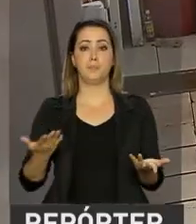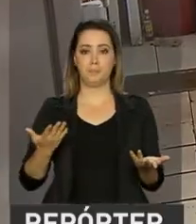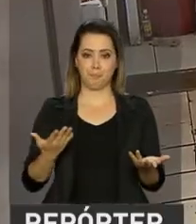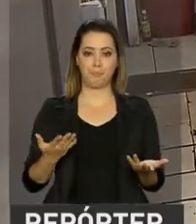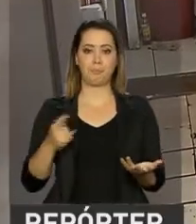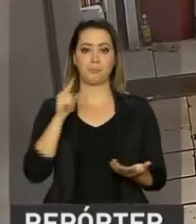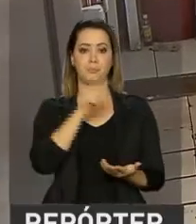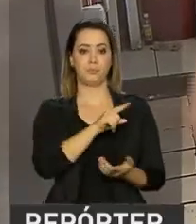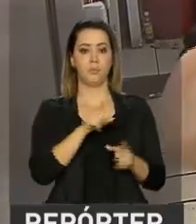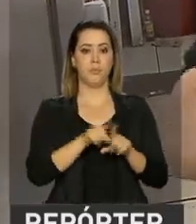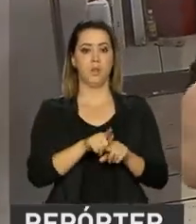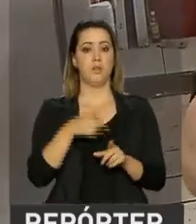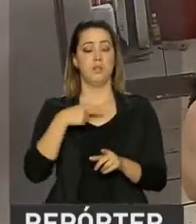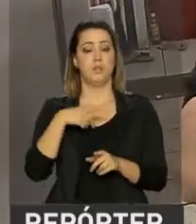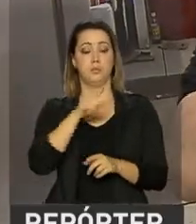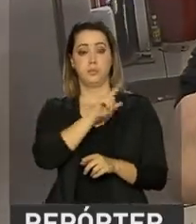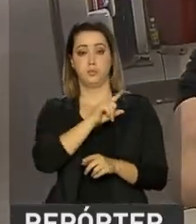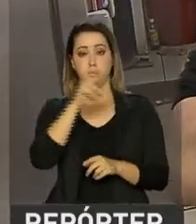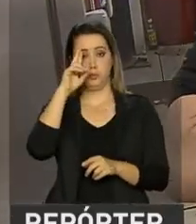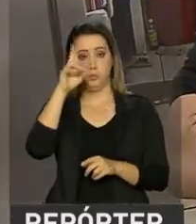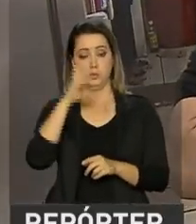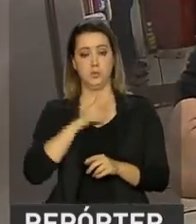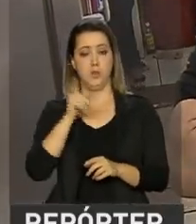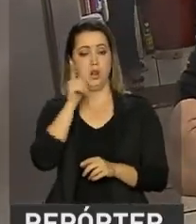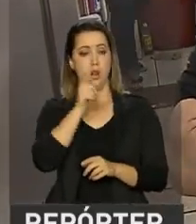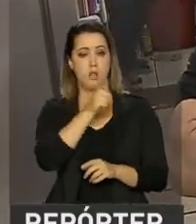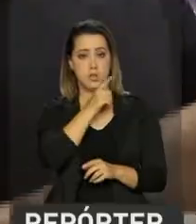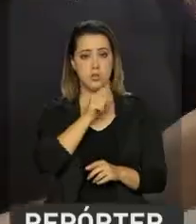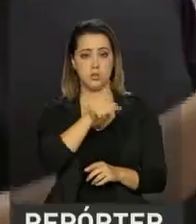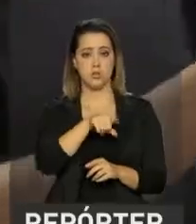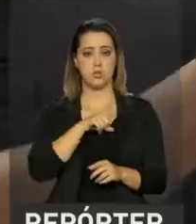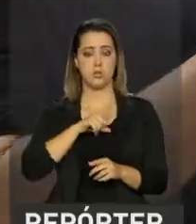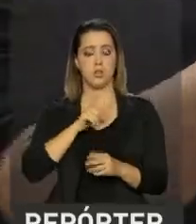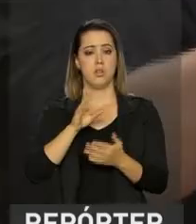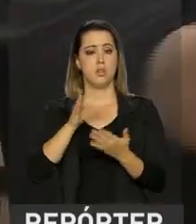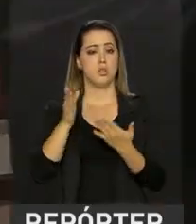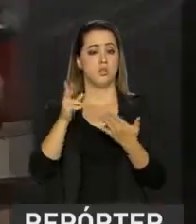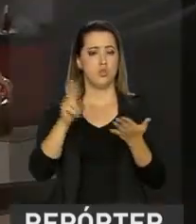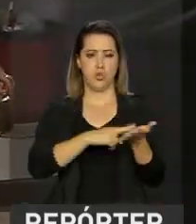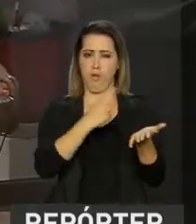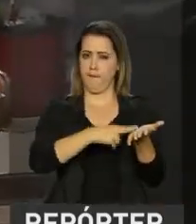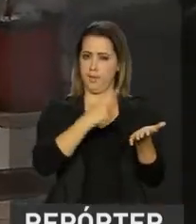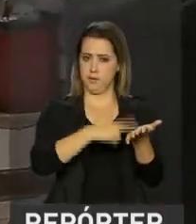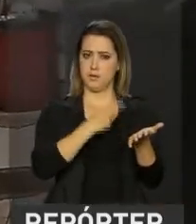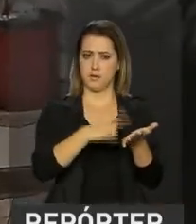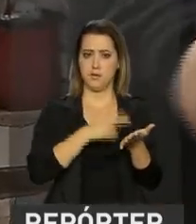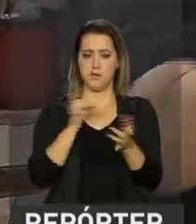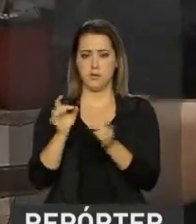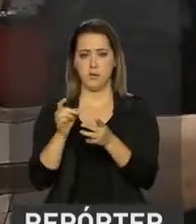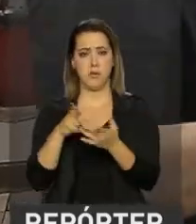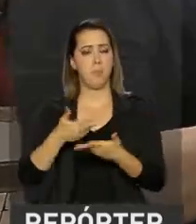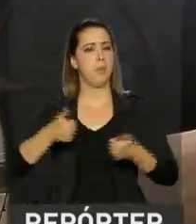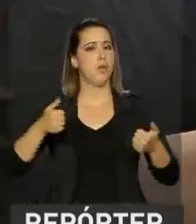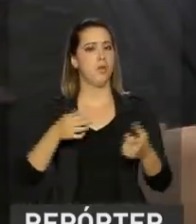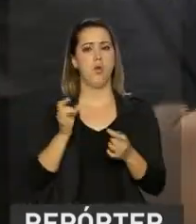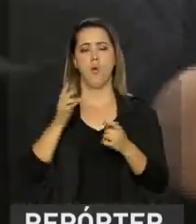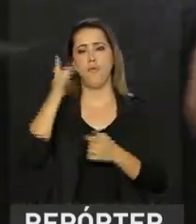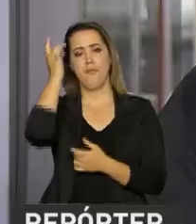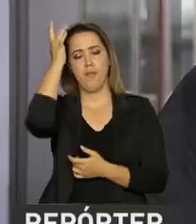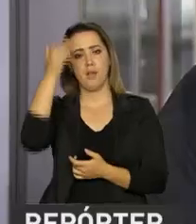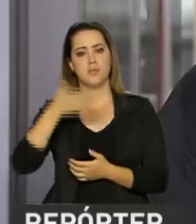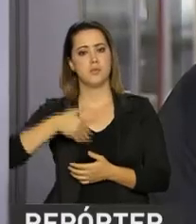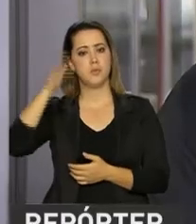salomão dono de uma banca de revista e lanchonete no centro de brasília a medida vai facilitar muito a vida das pequenas empresas